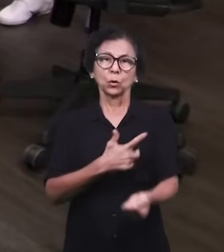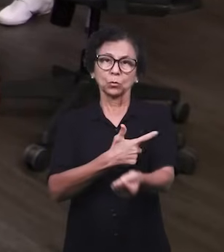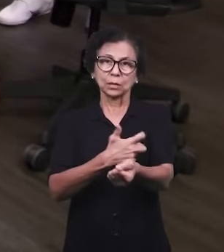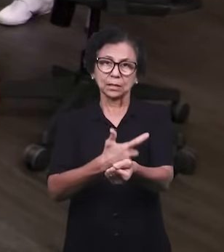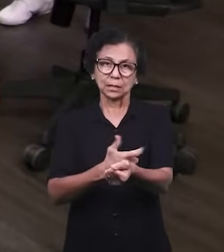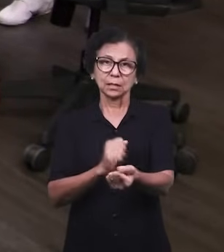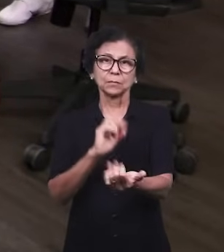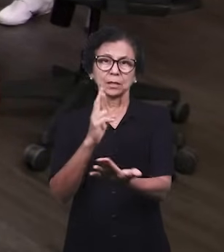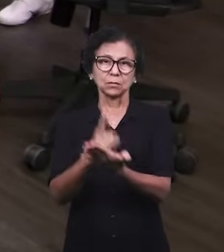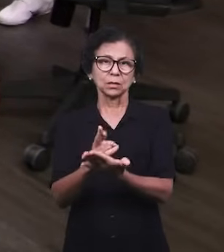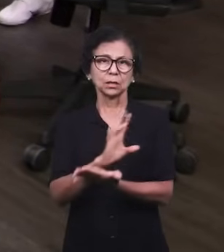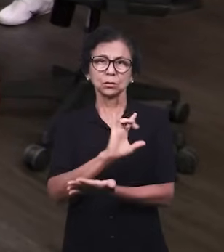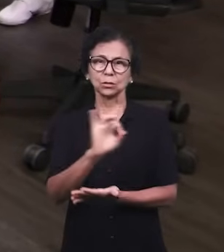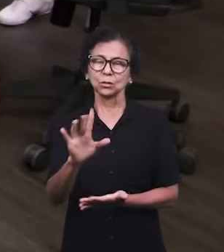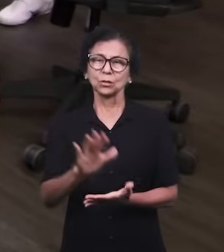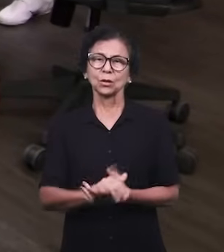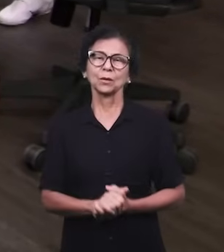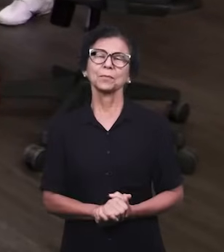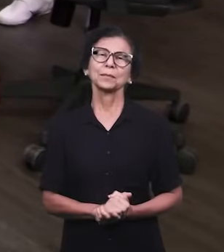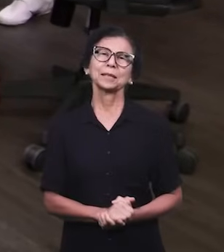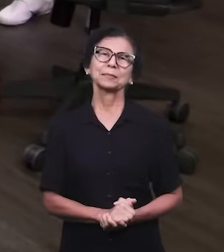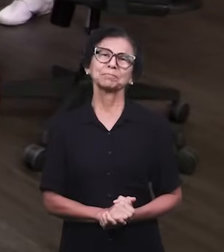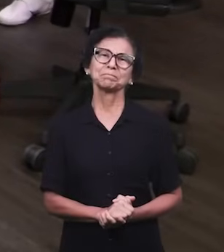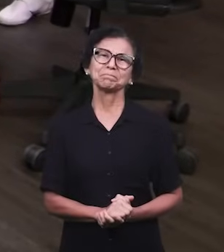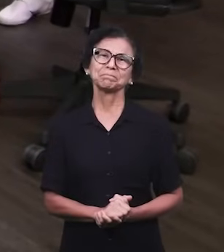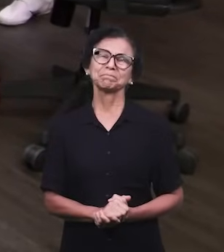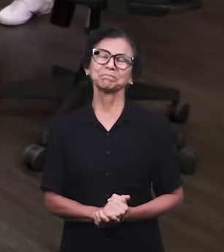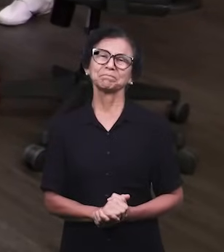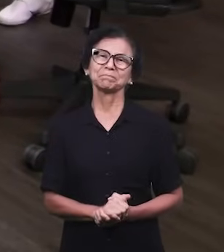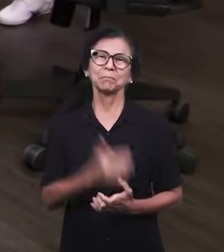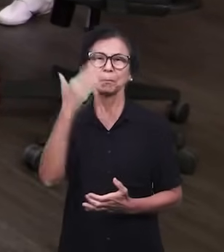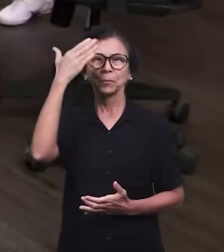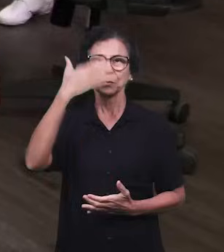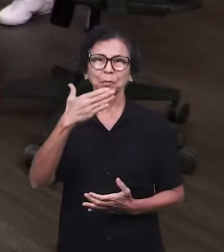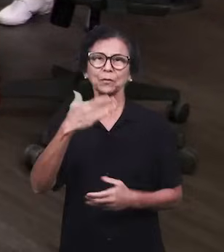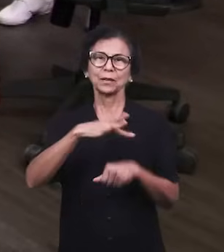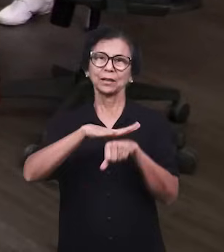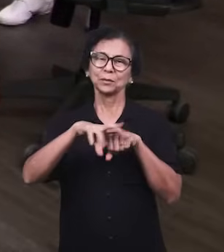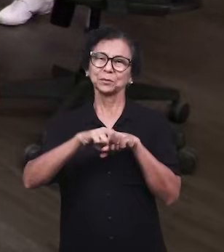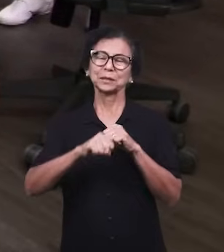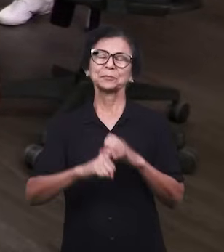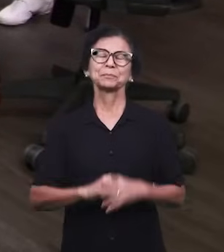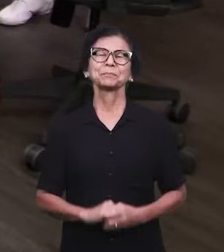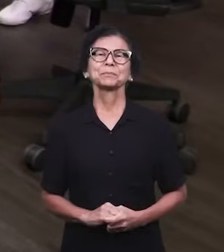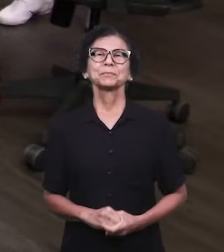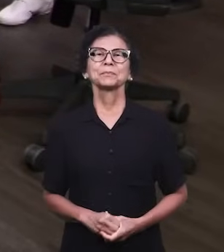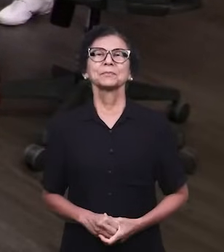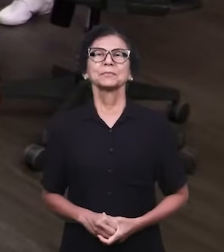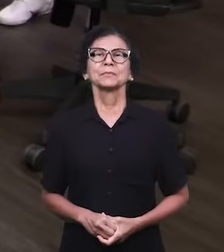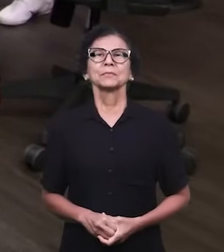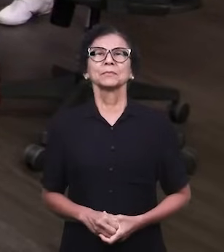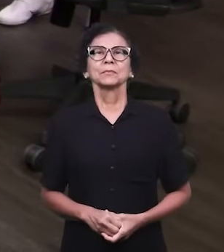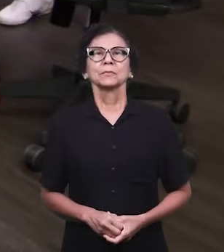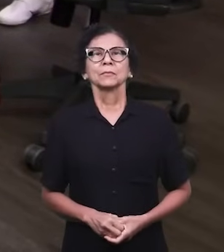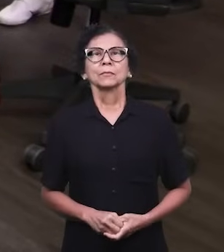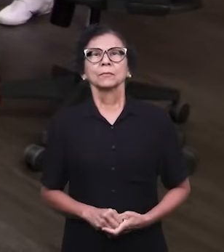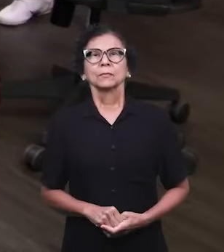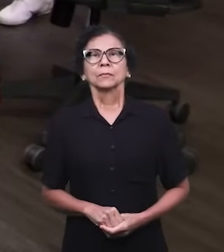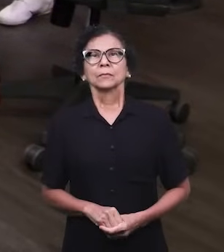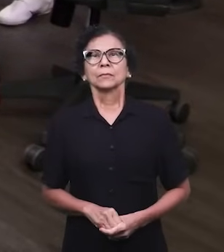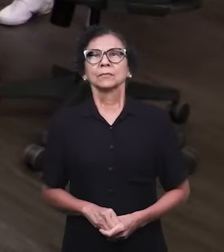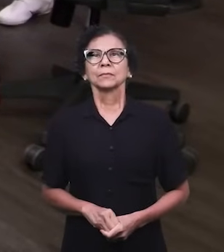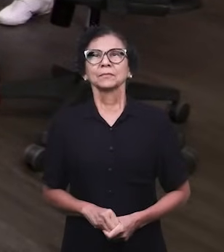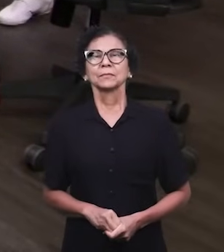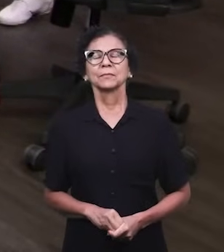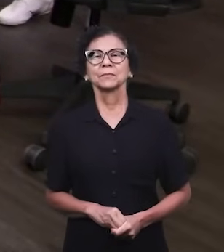a experiência dela. Glória a Jesus. Muito bem. Andréia, vamos continuar aqui no estúdio? Sim, vamos. Vou pedir a Esther para falar